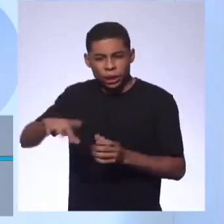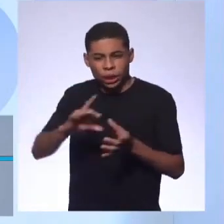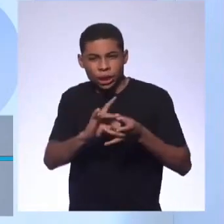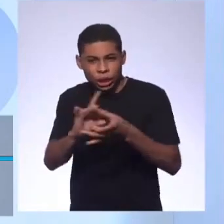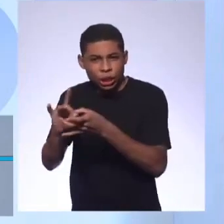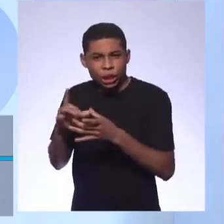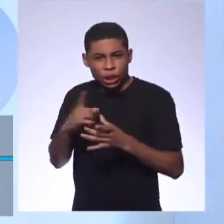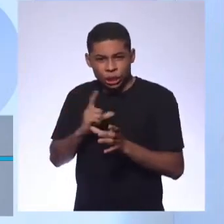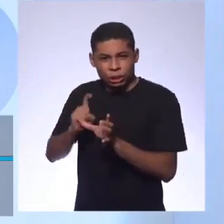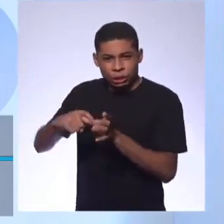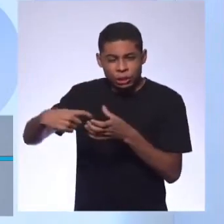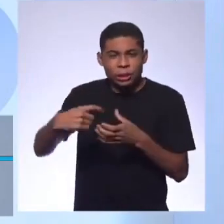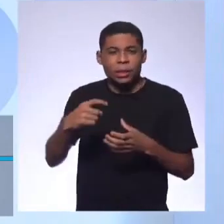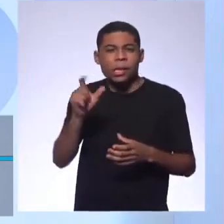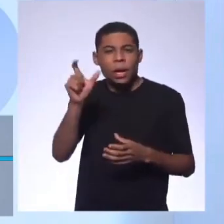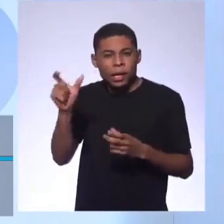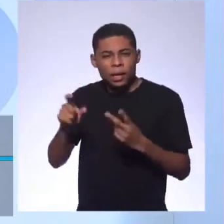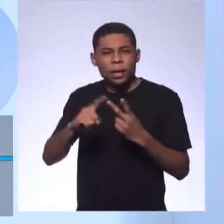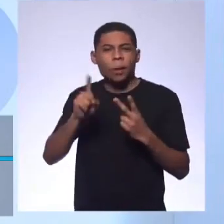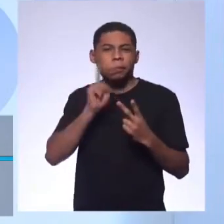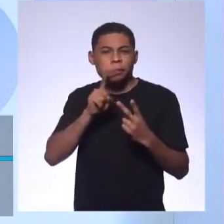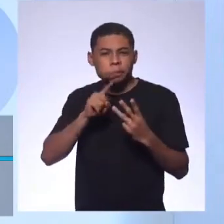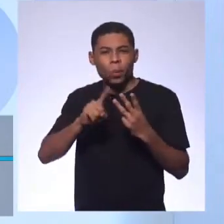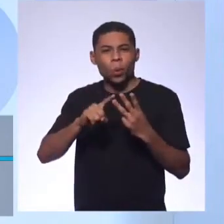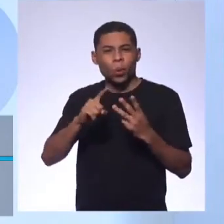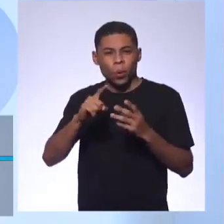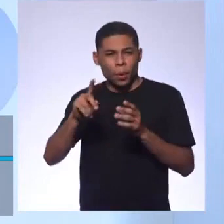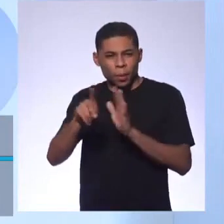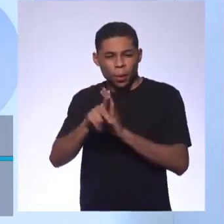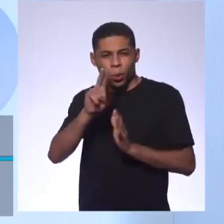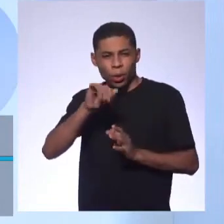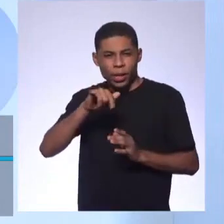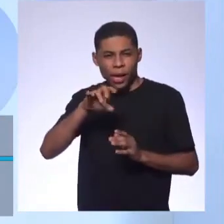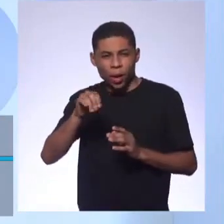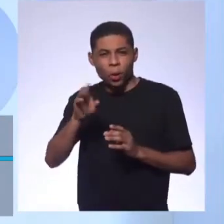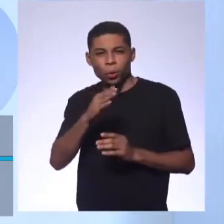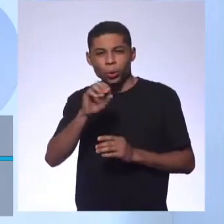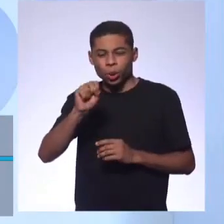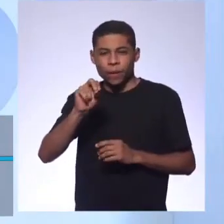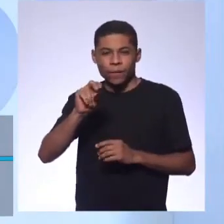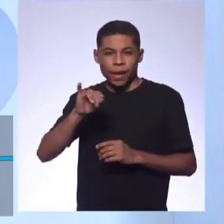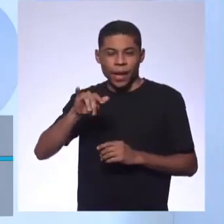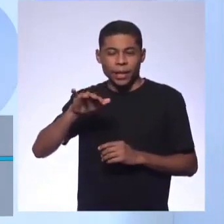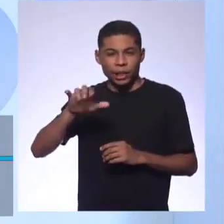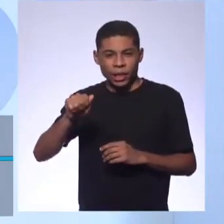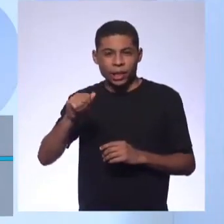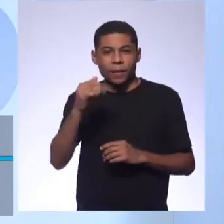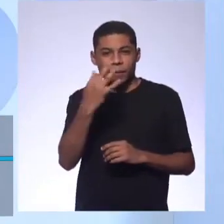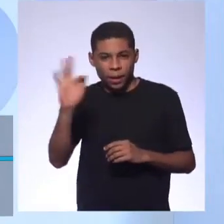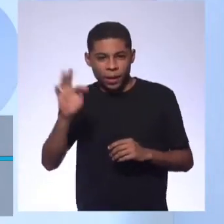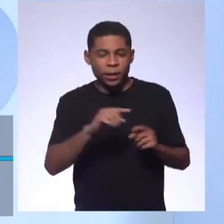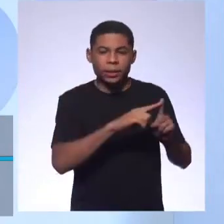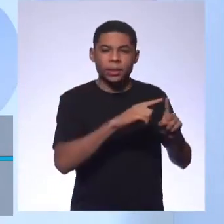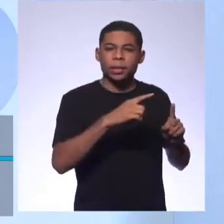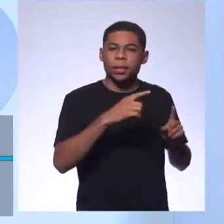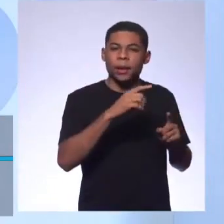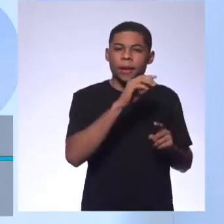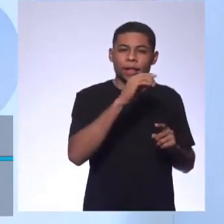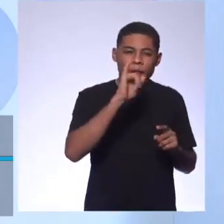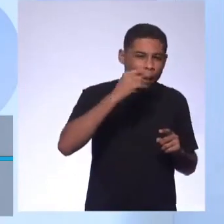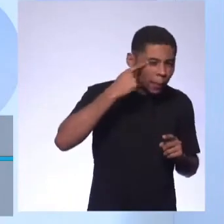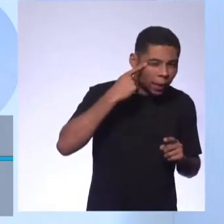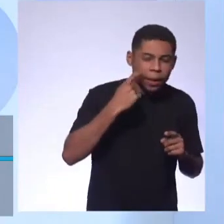aliados, que eram Inglaterra, Estados Unidos, União Soviética e França, e o eixo Alemanha, Itália e Japão, ela